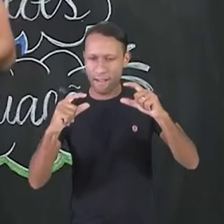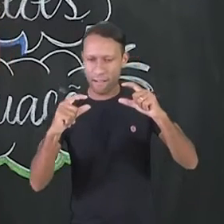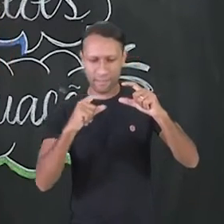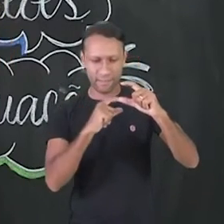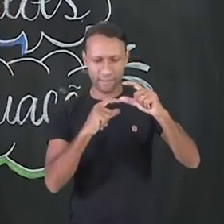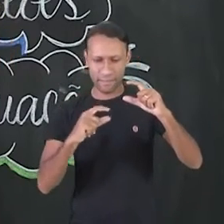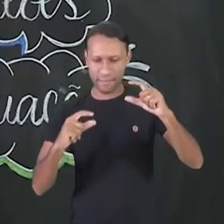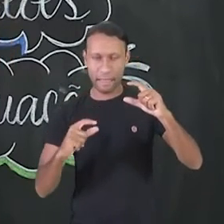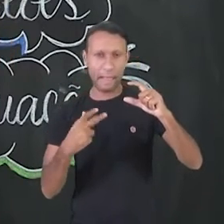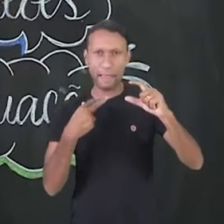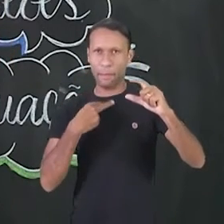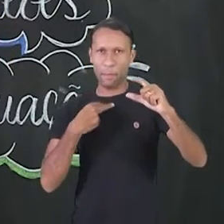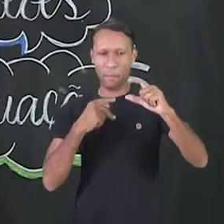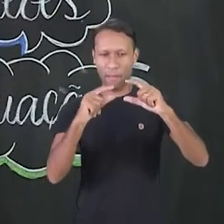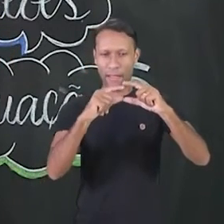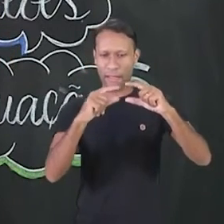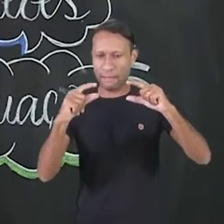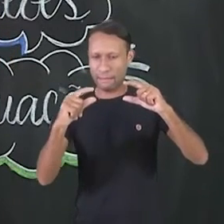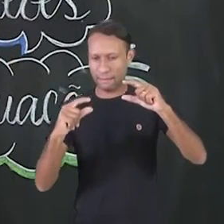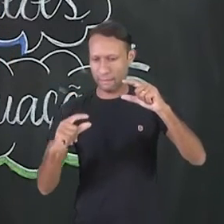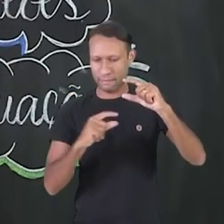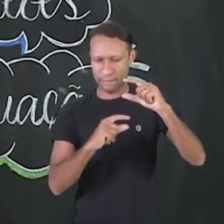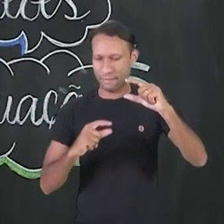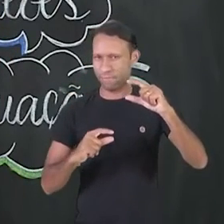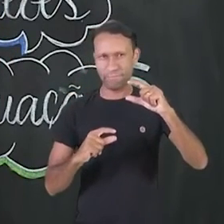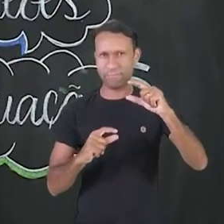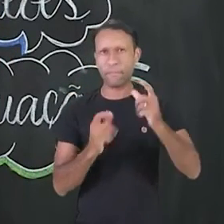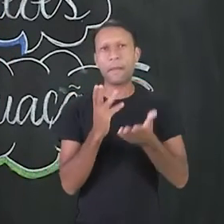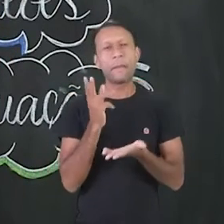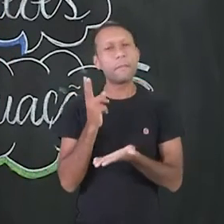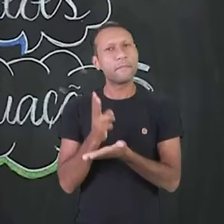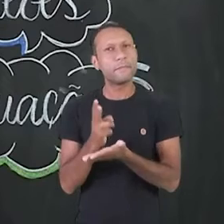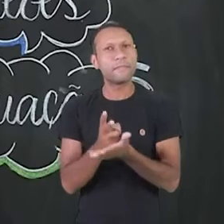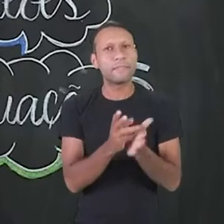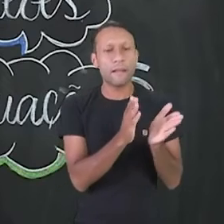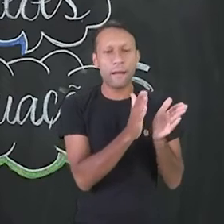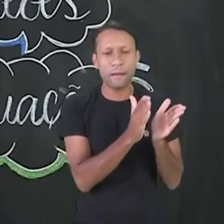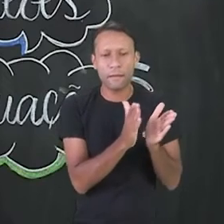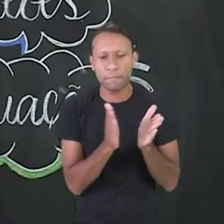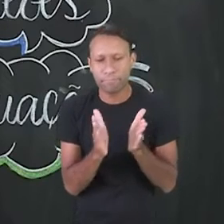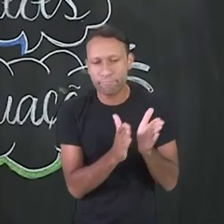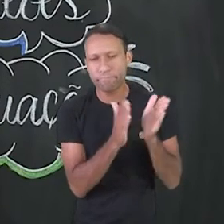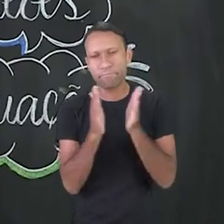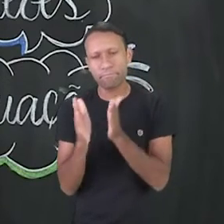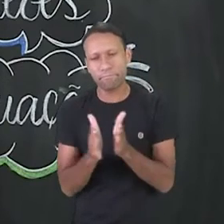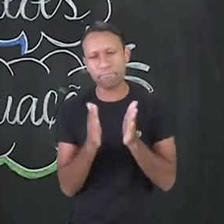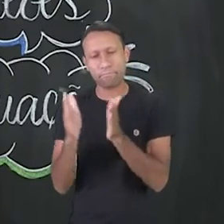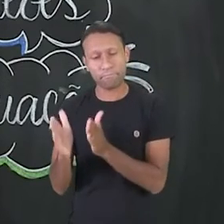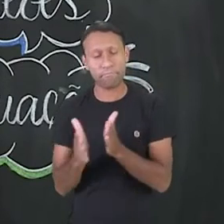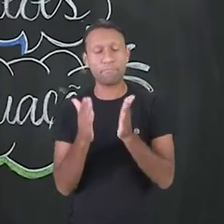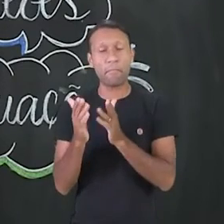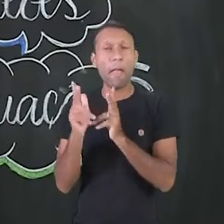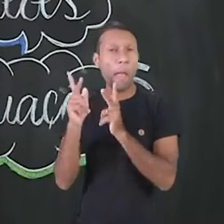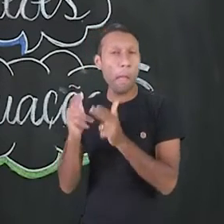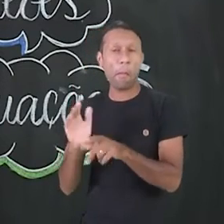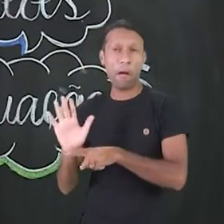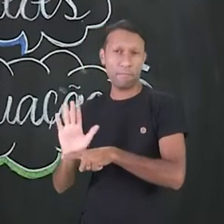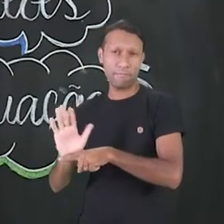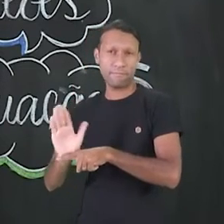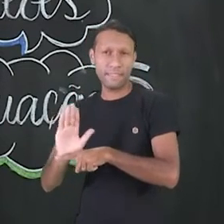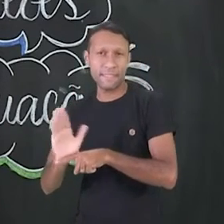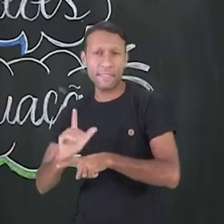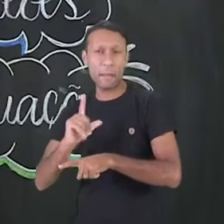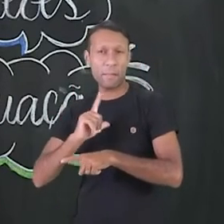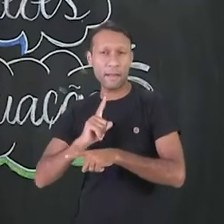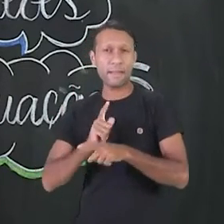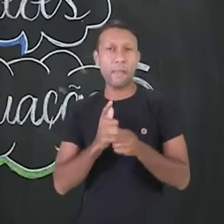lógica. Esses quadros seguem uma sequência narrativa. Você que curte cinema, que curte televisão, pode nem perceber